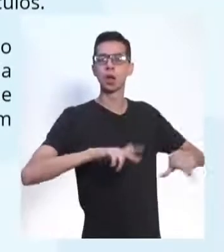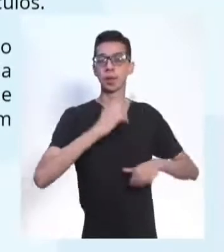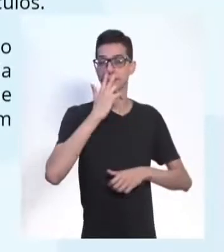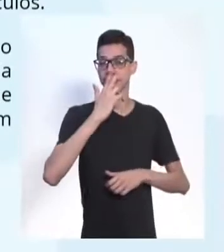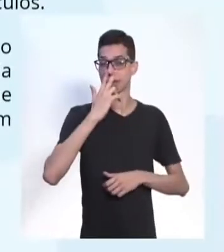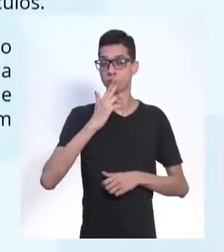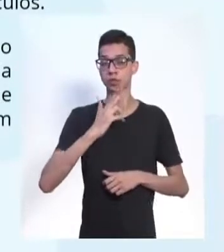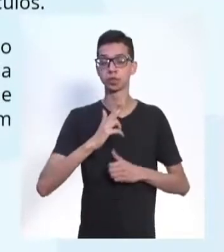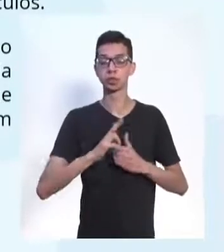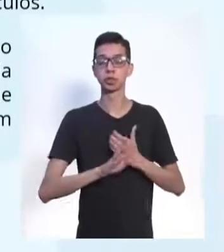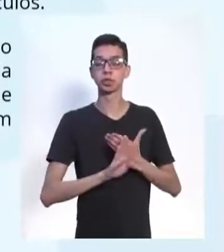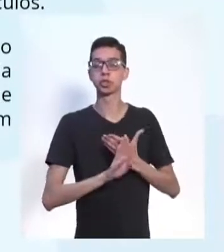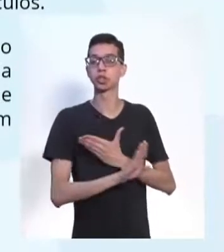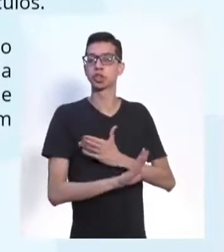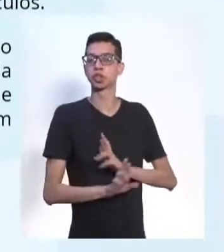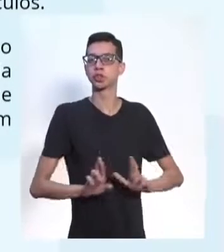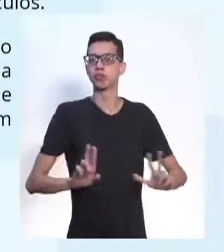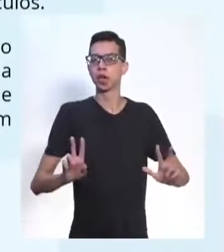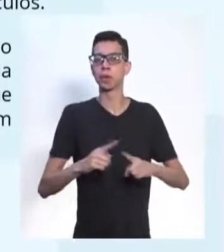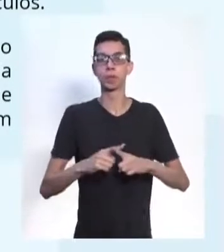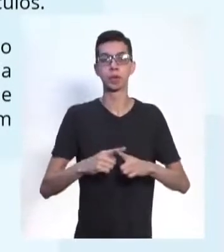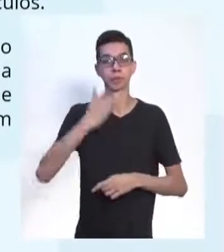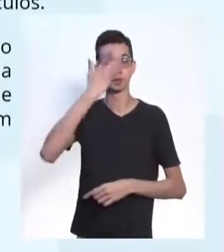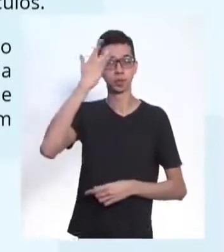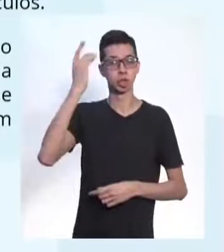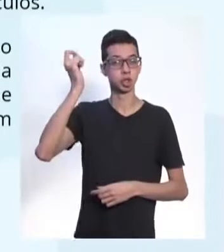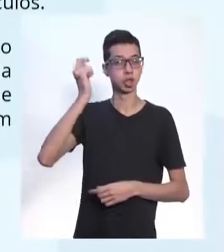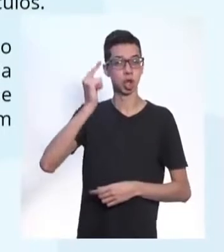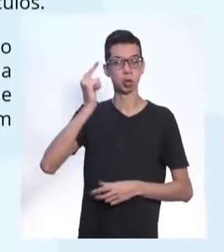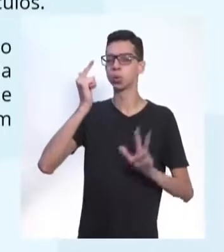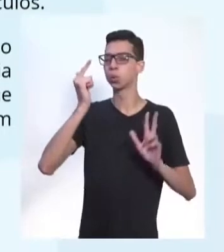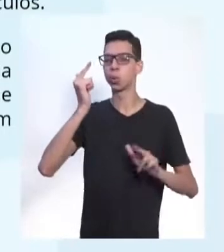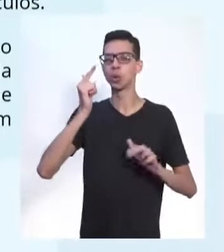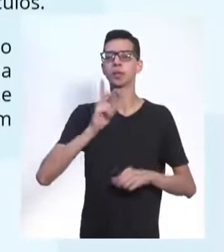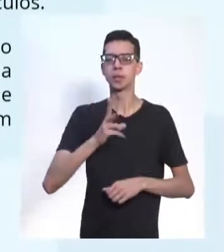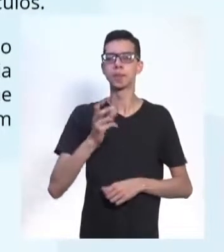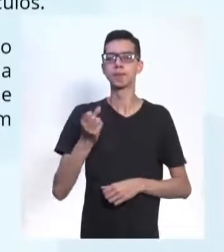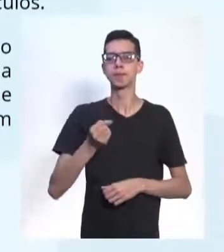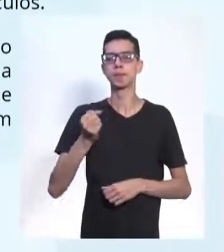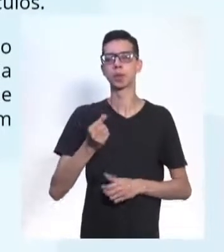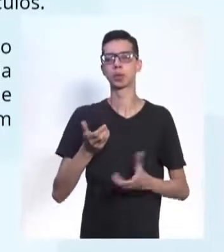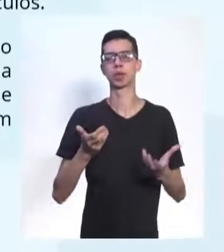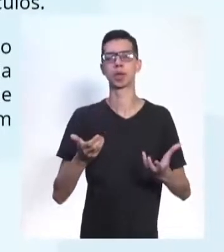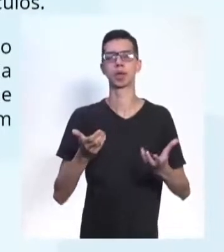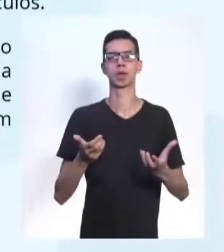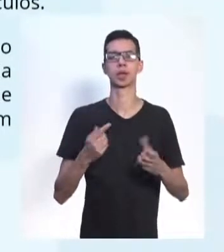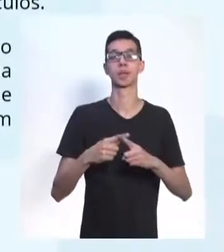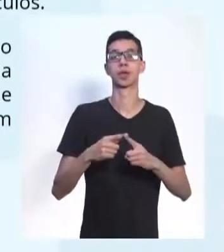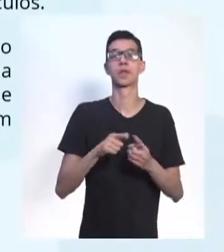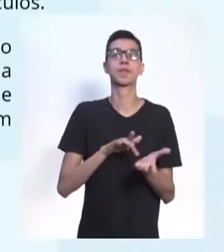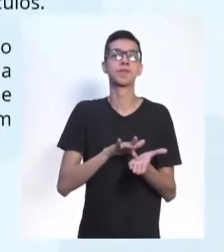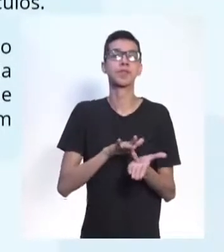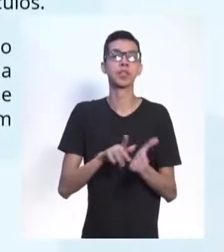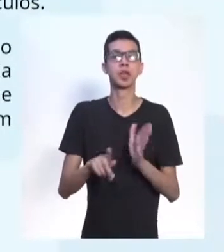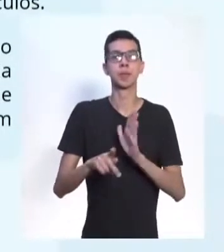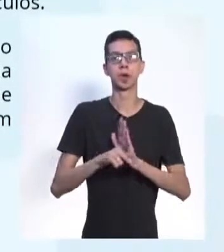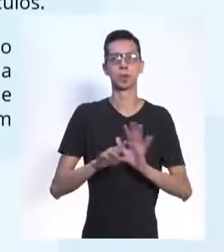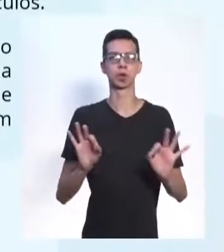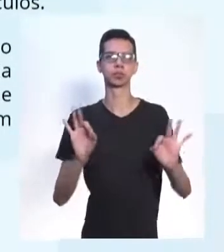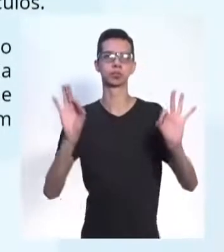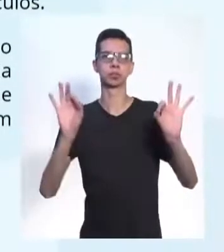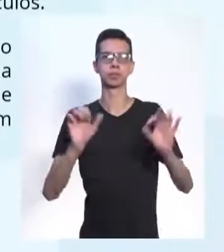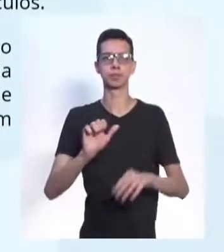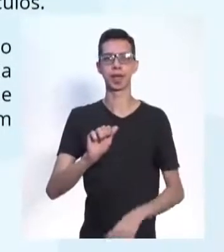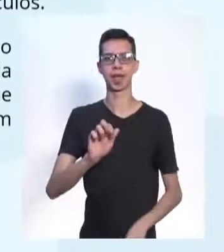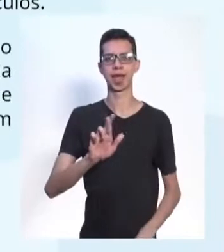tempo, tá, turma? As pessoas não tomavam sol só para ficar branquinha, para fingir que era da aristocracia. A